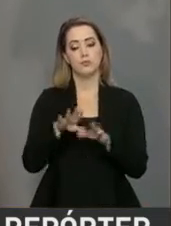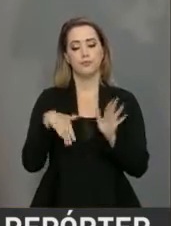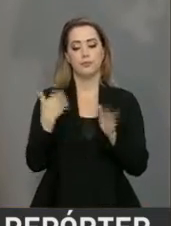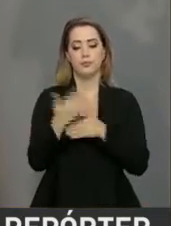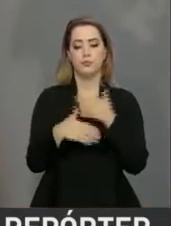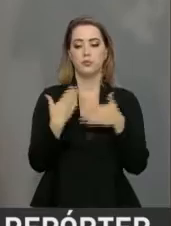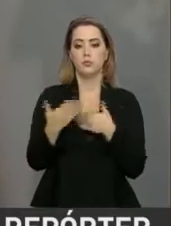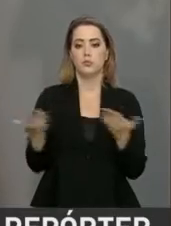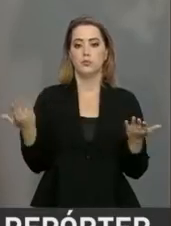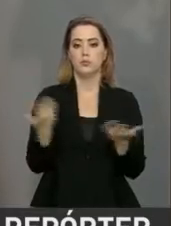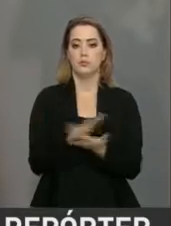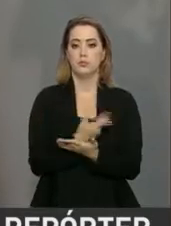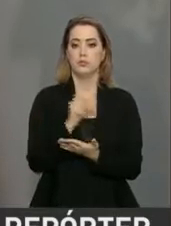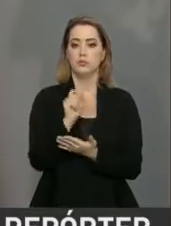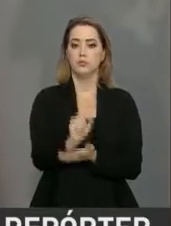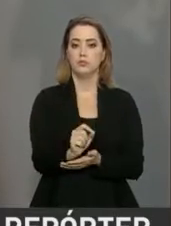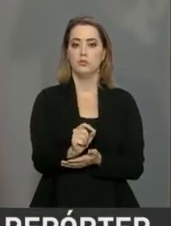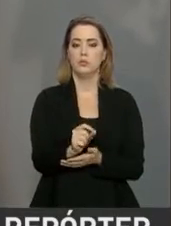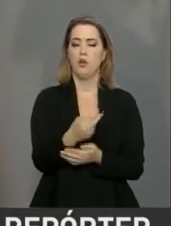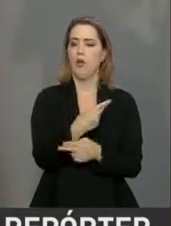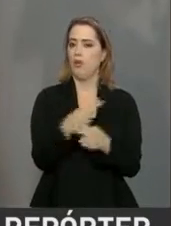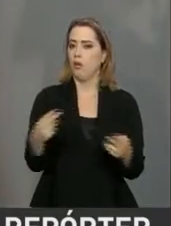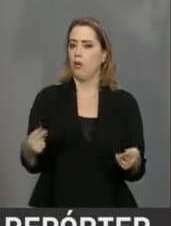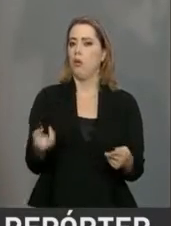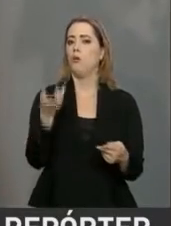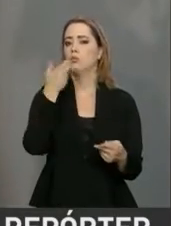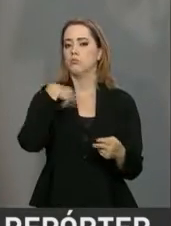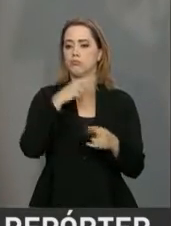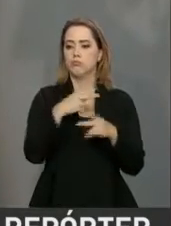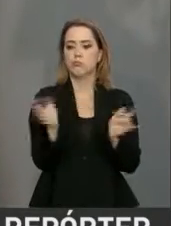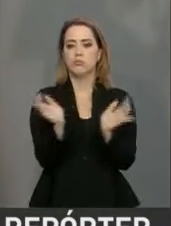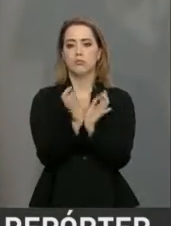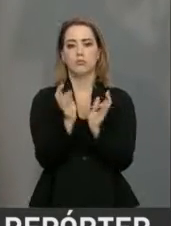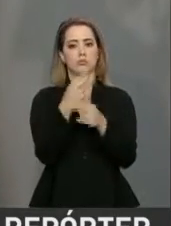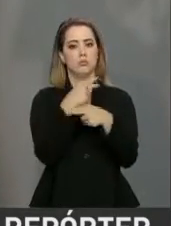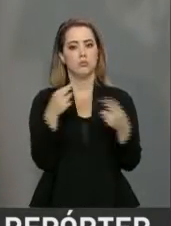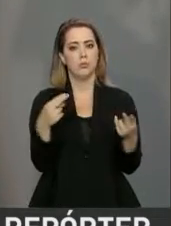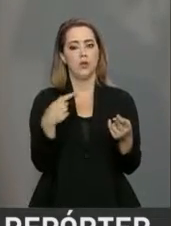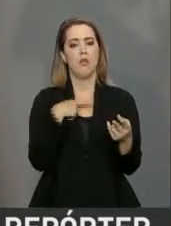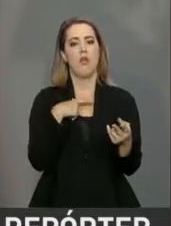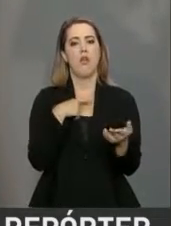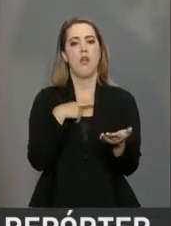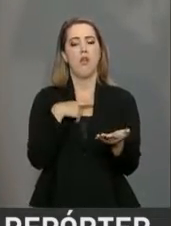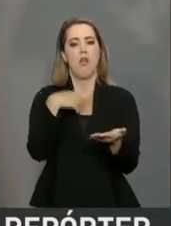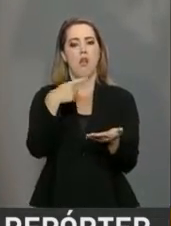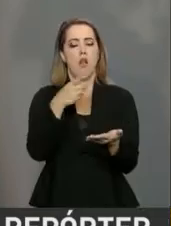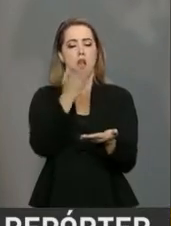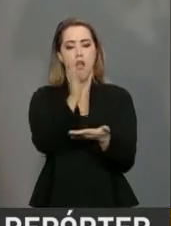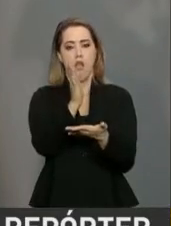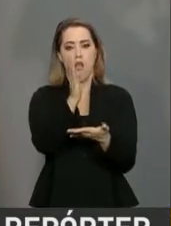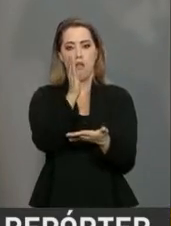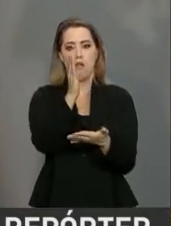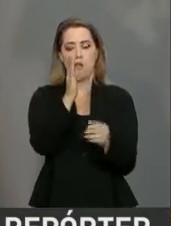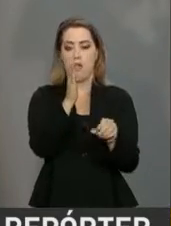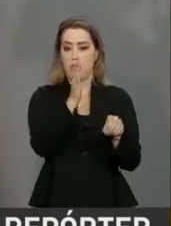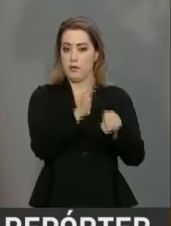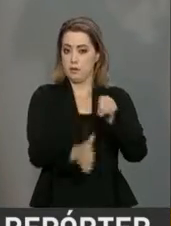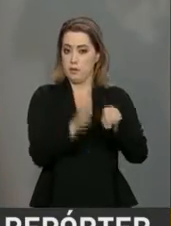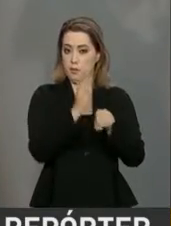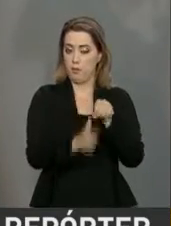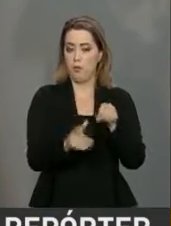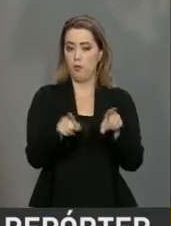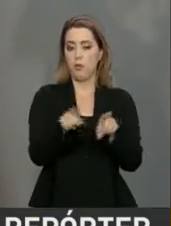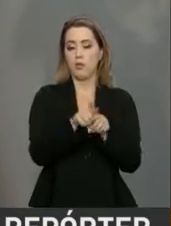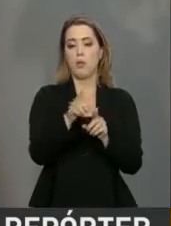vai estar com os produtos favoráveis. No caso da cebola, por exemplo, ela está